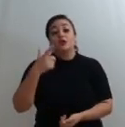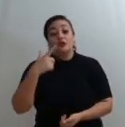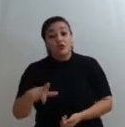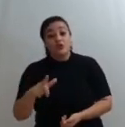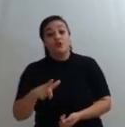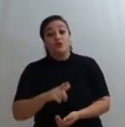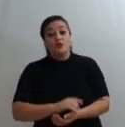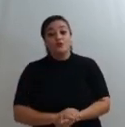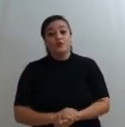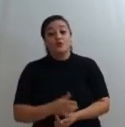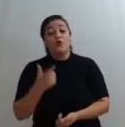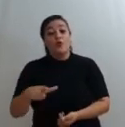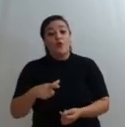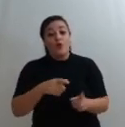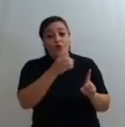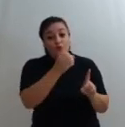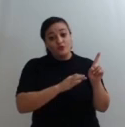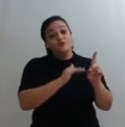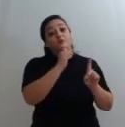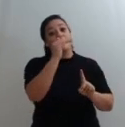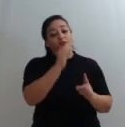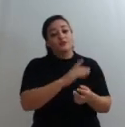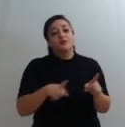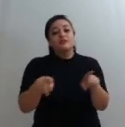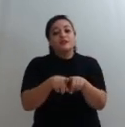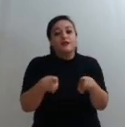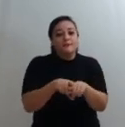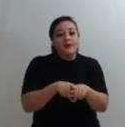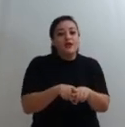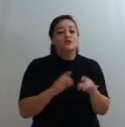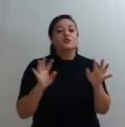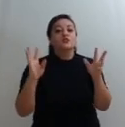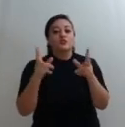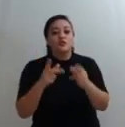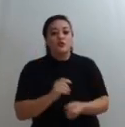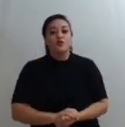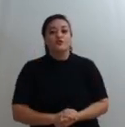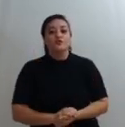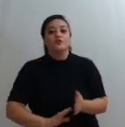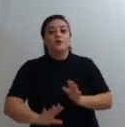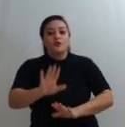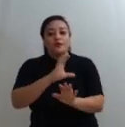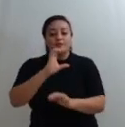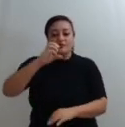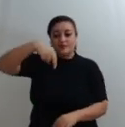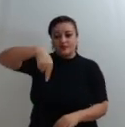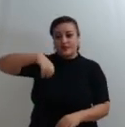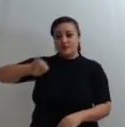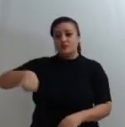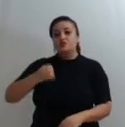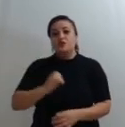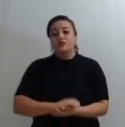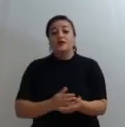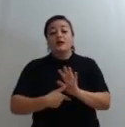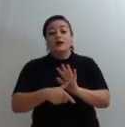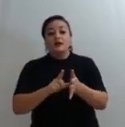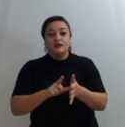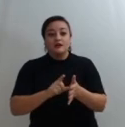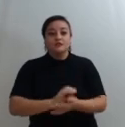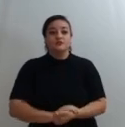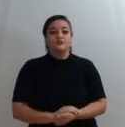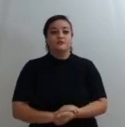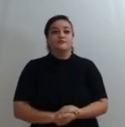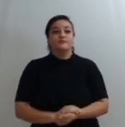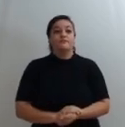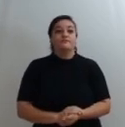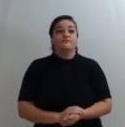com outros magistrados e que todos têm sido respaldados pelo CNJ. Antes exposto, peço a